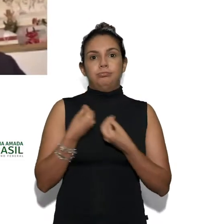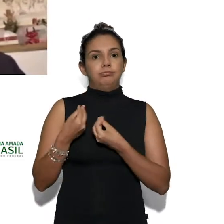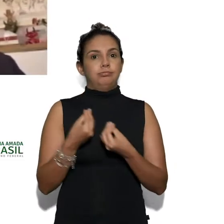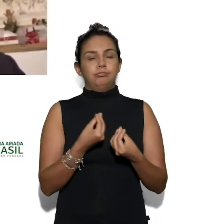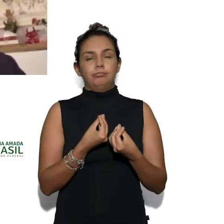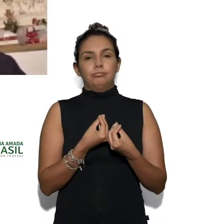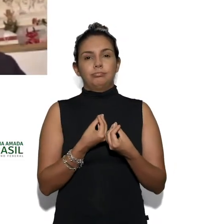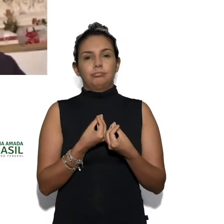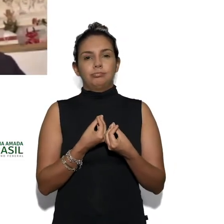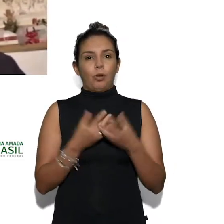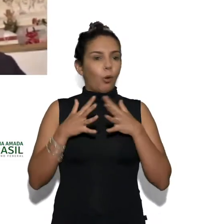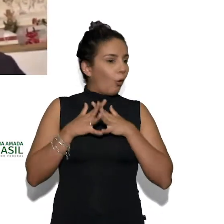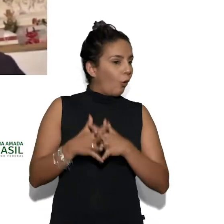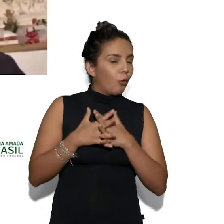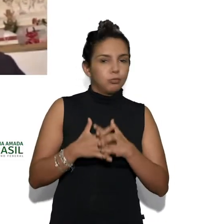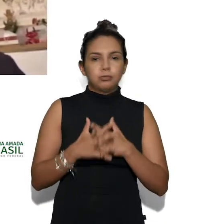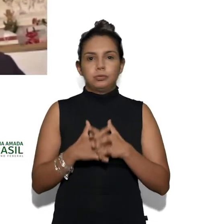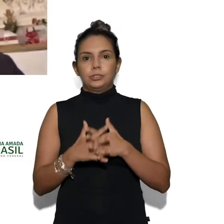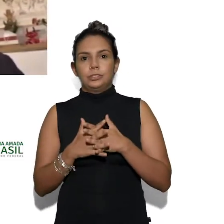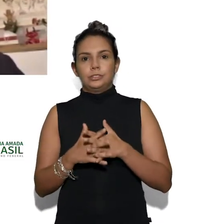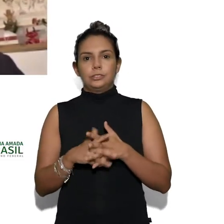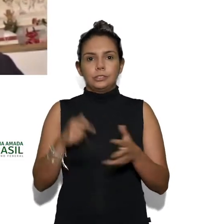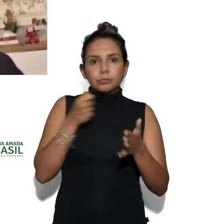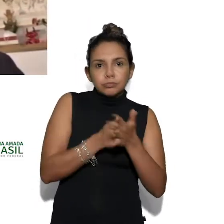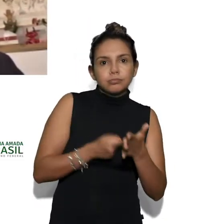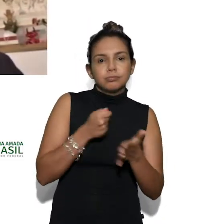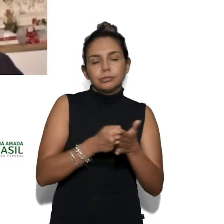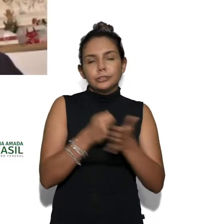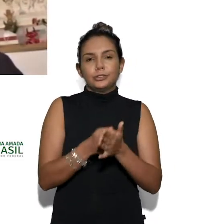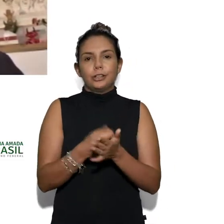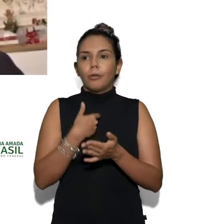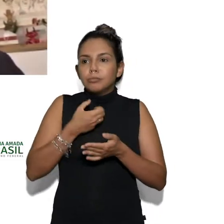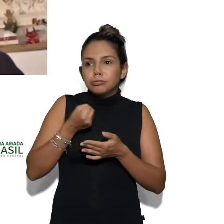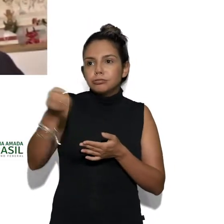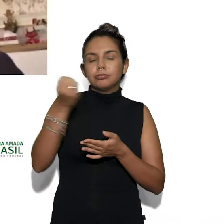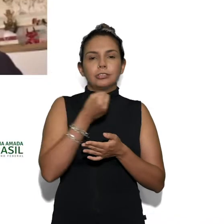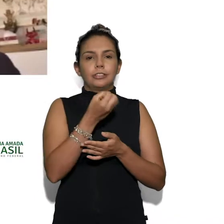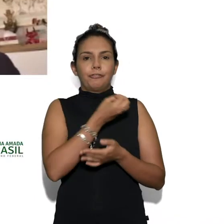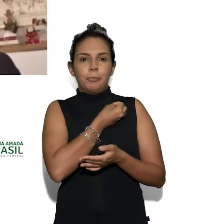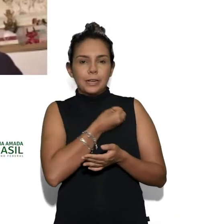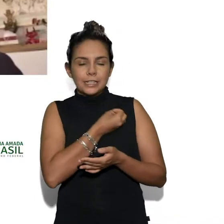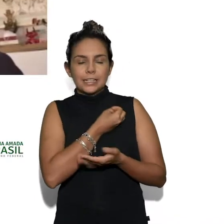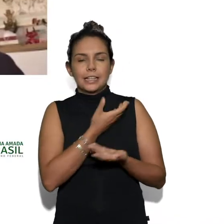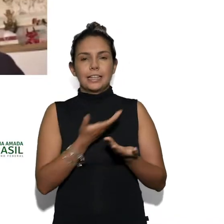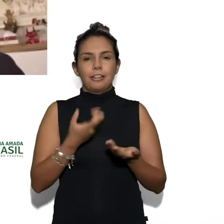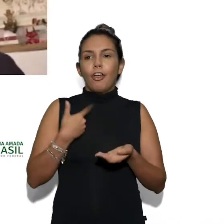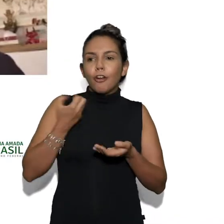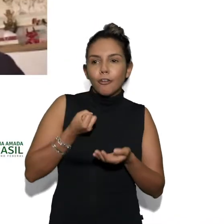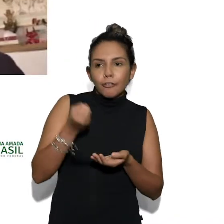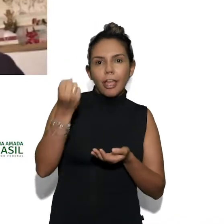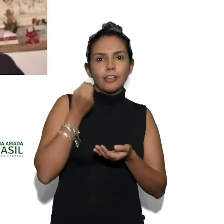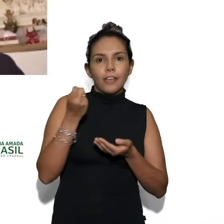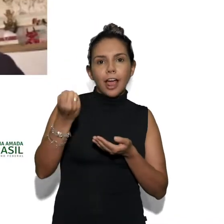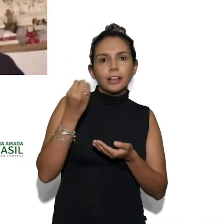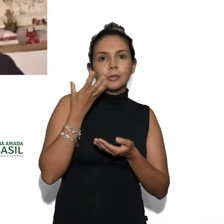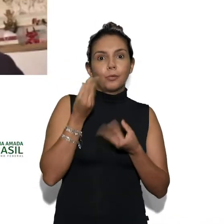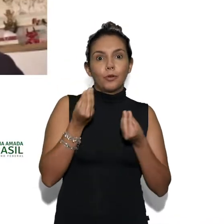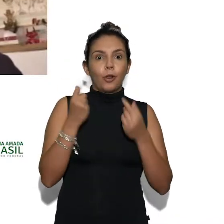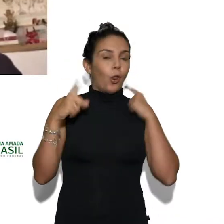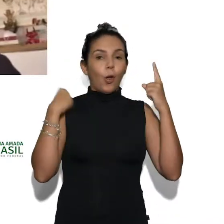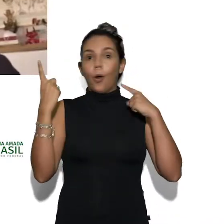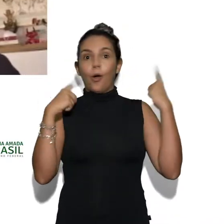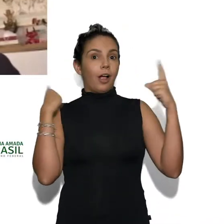tinha sido uma confusão, uma exigência de presença e de viagem